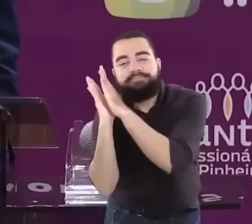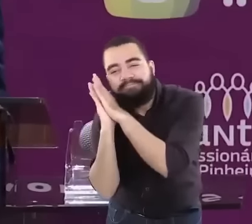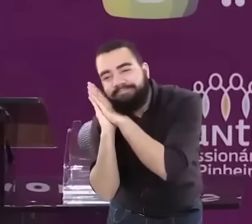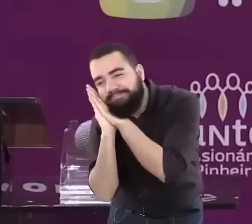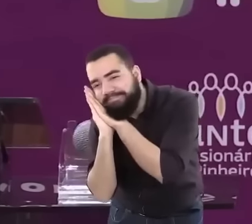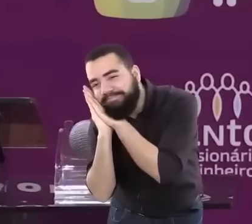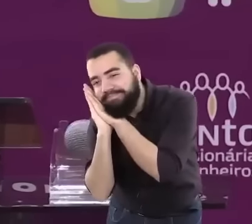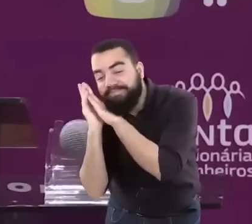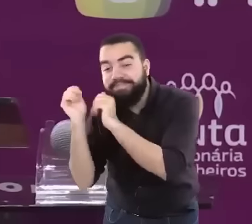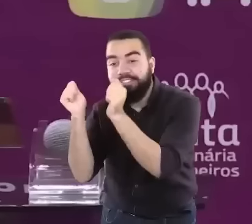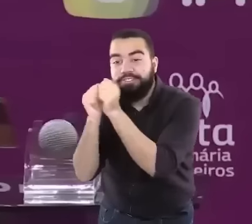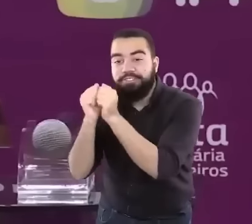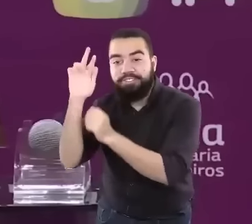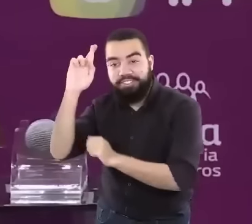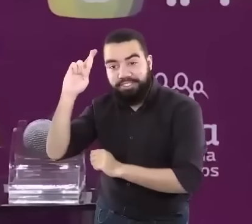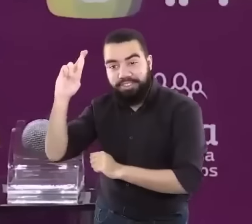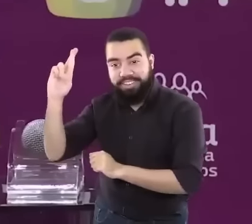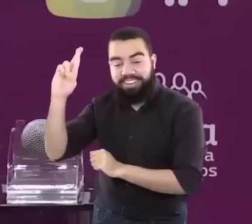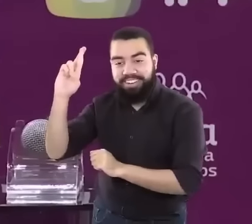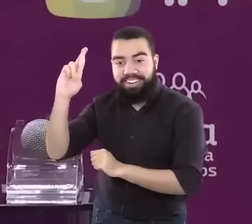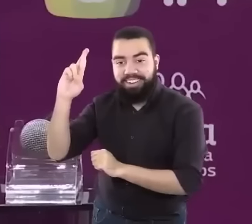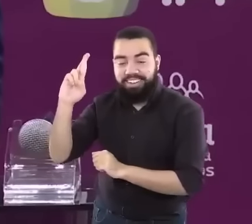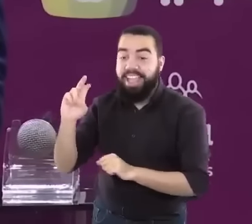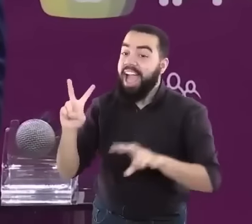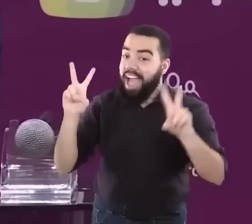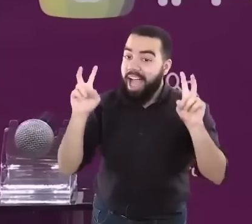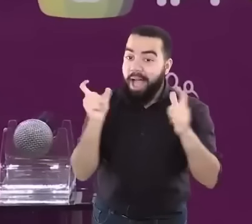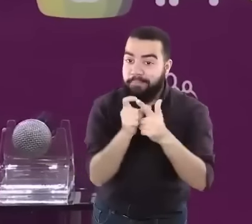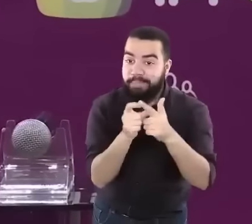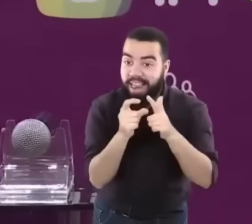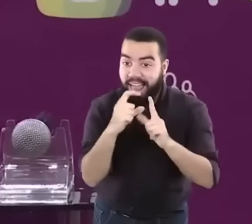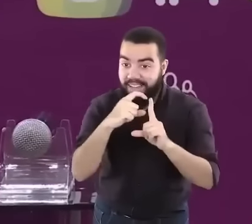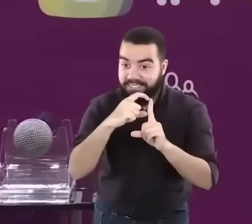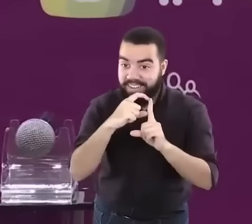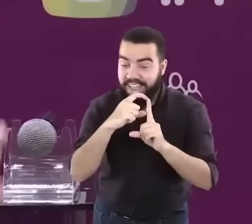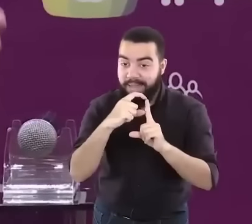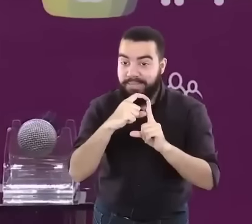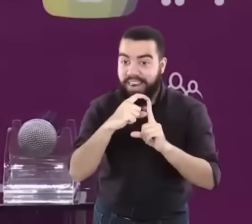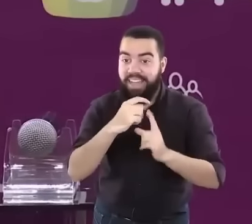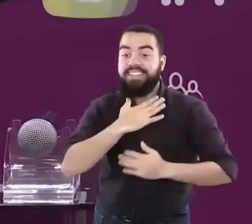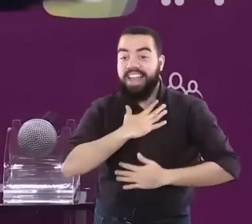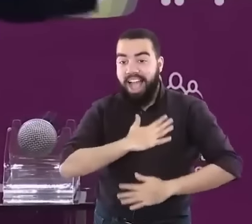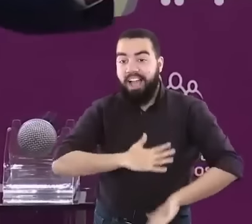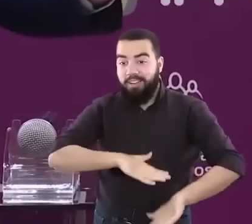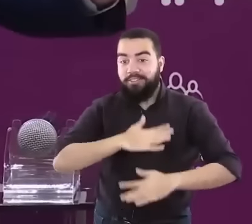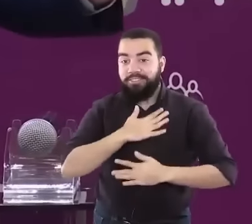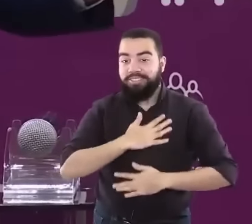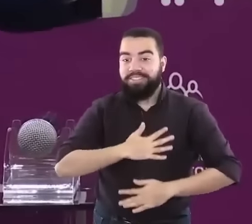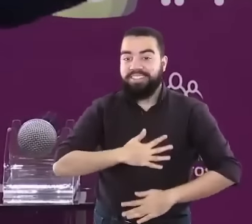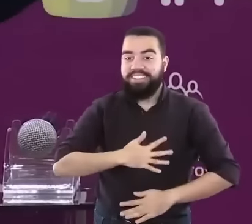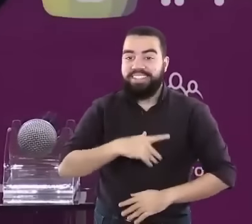bonito tão bonita essa expressão no hebraico porque a palavra significa sossegar